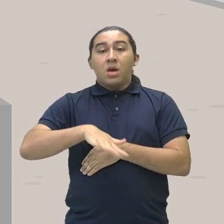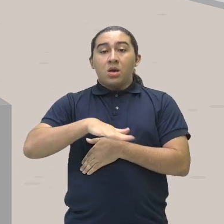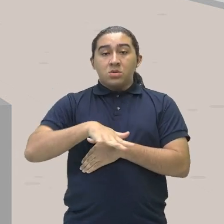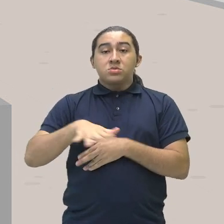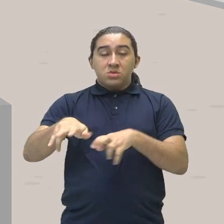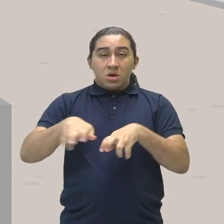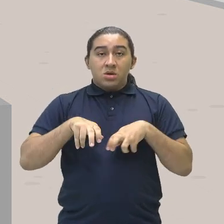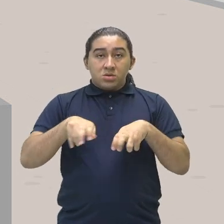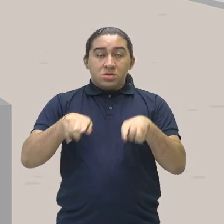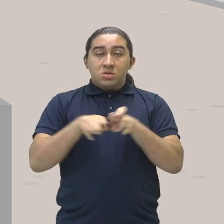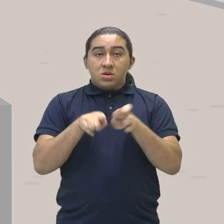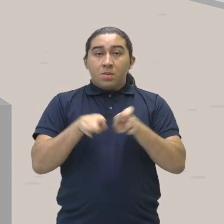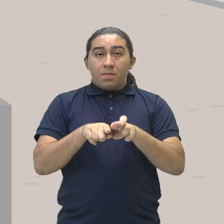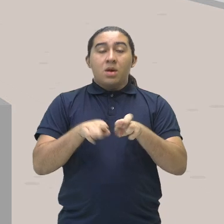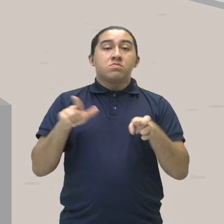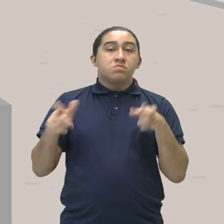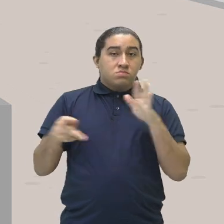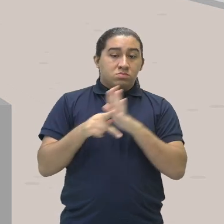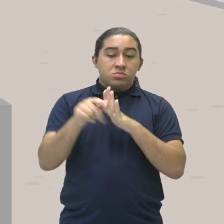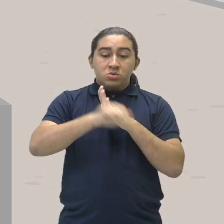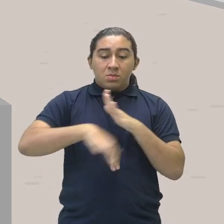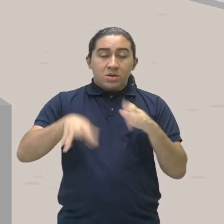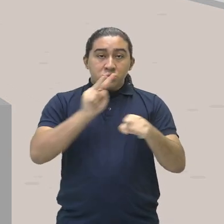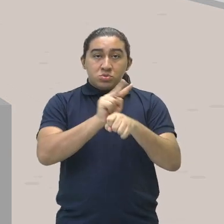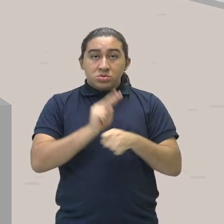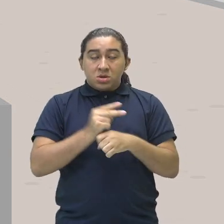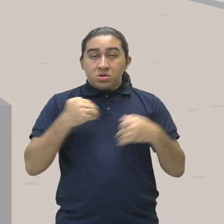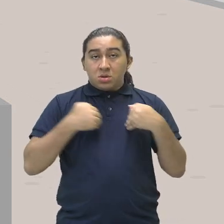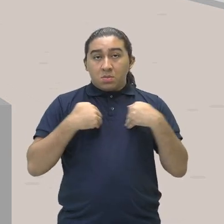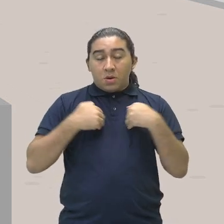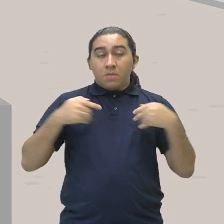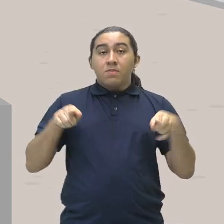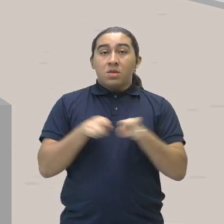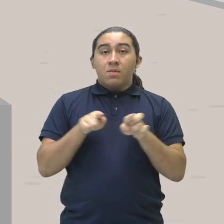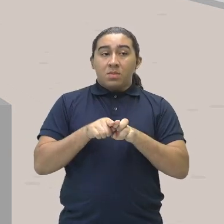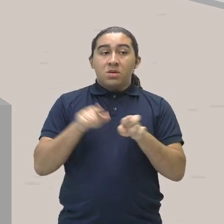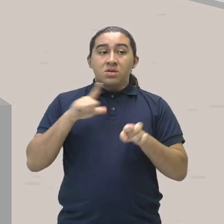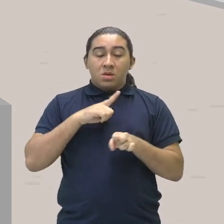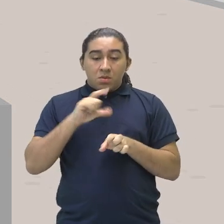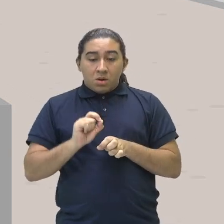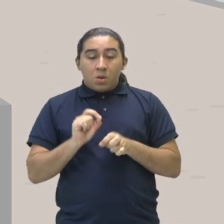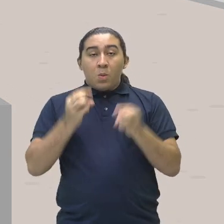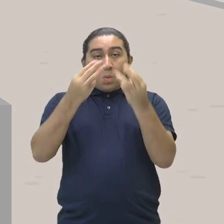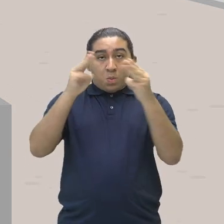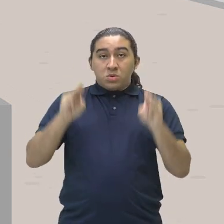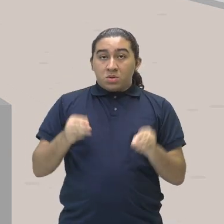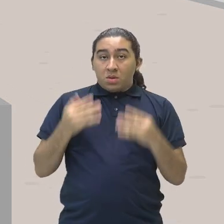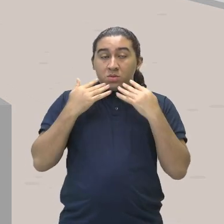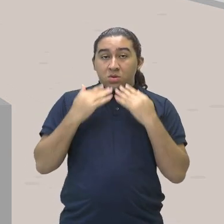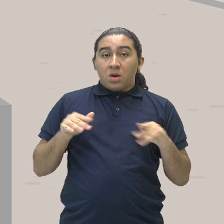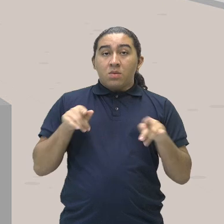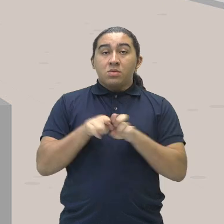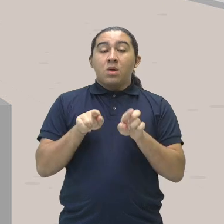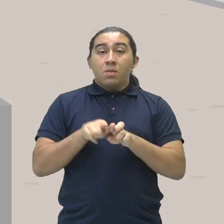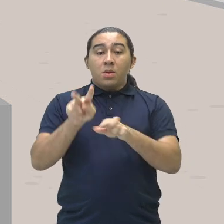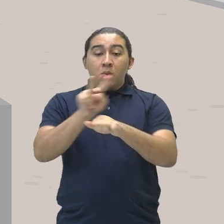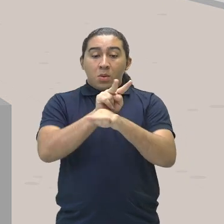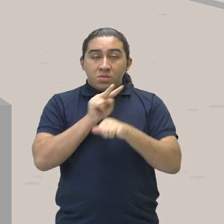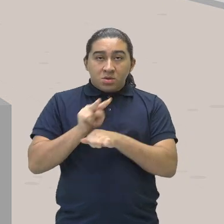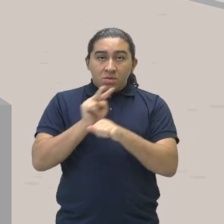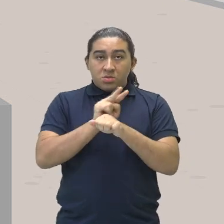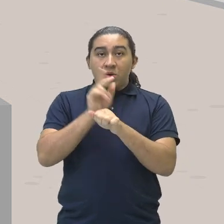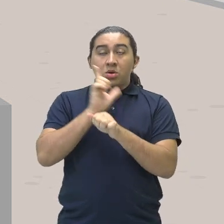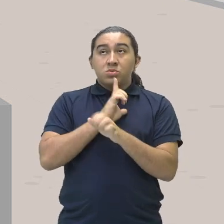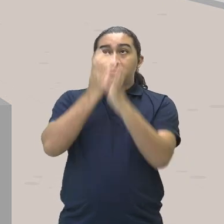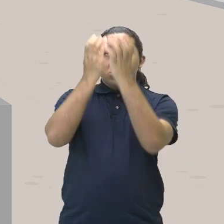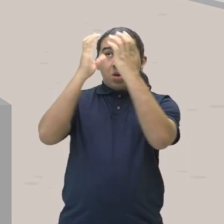zoológico, além de estabelecer um museu natural e um observatório astronômico. Então, Maurício